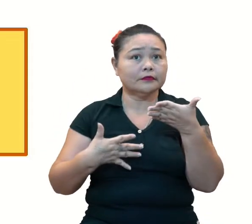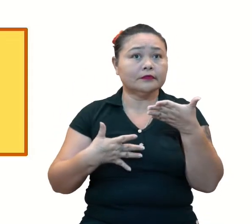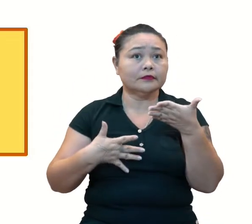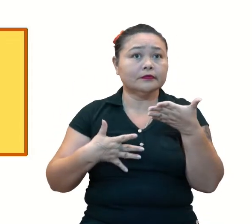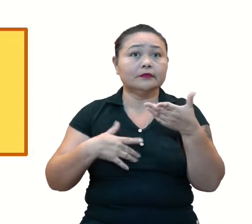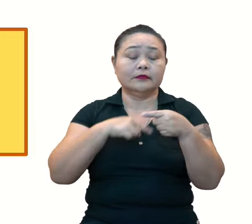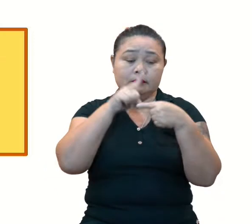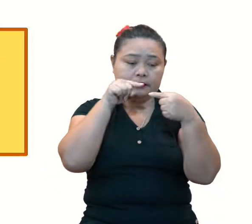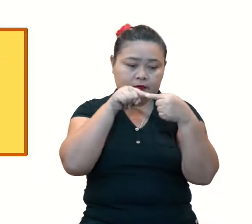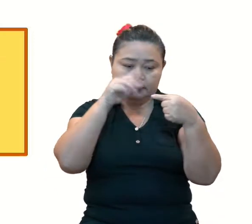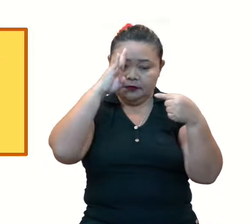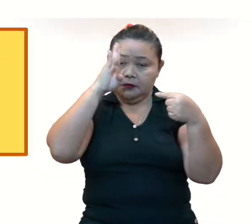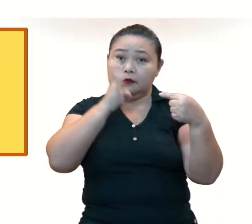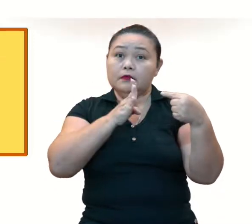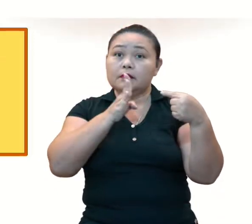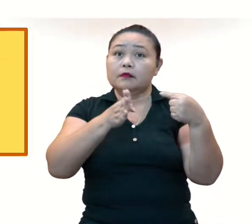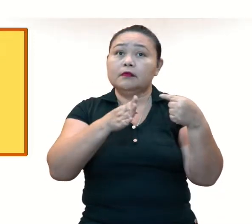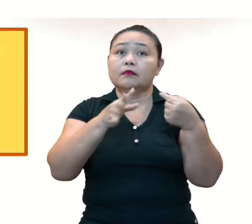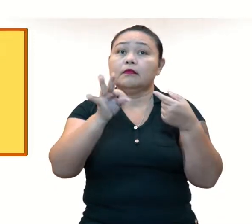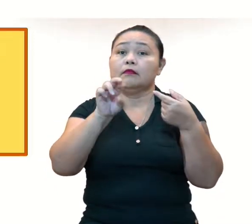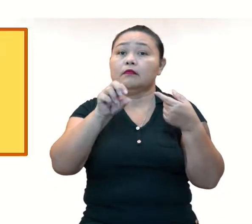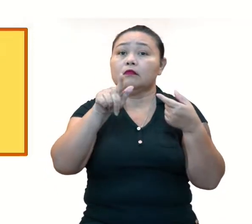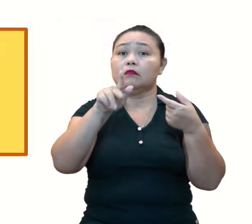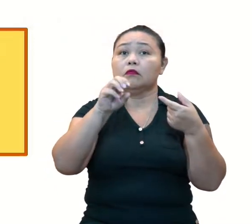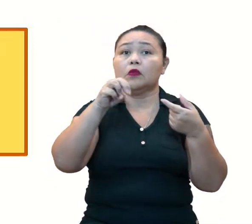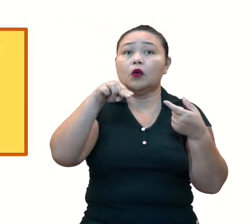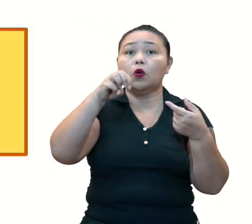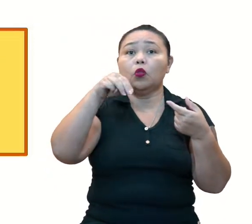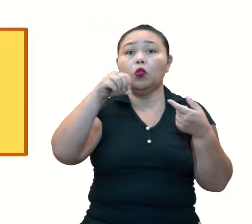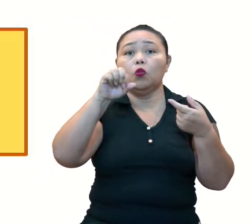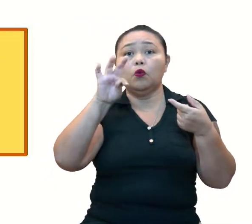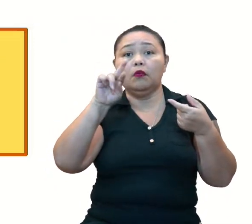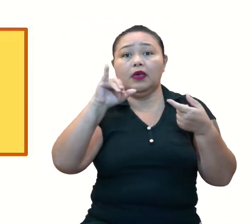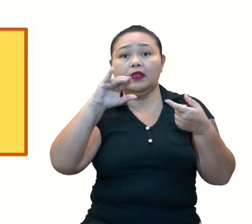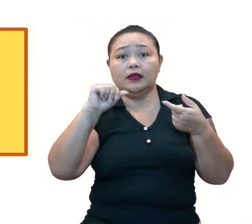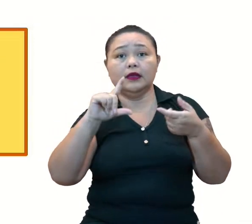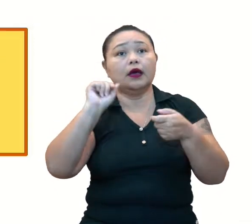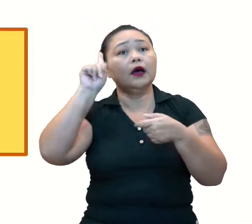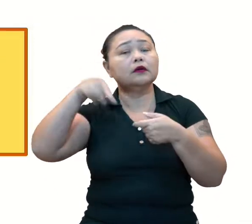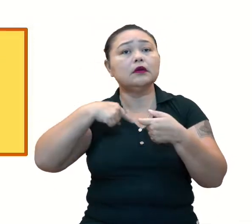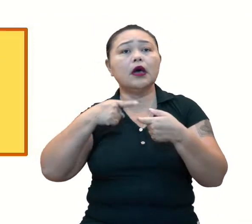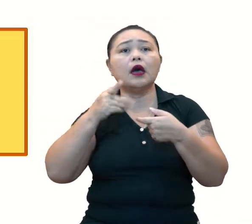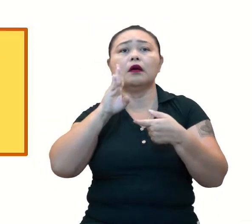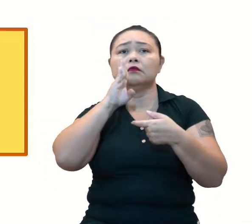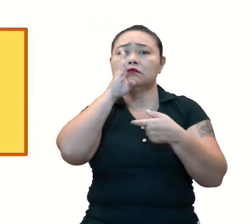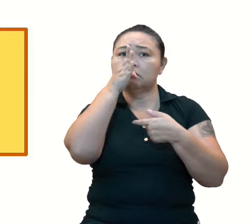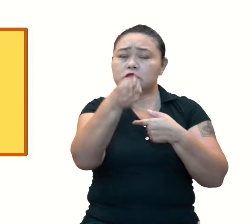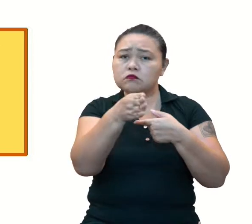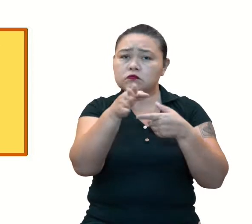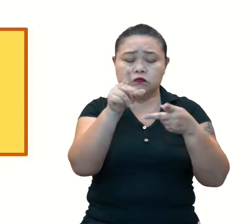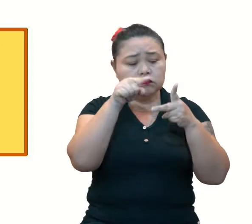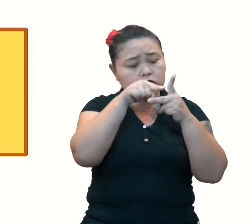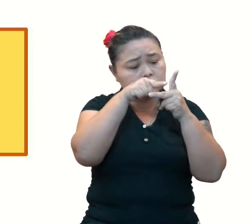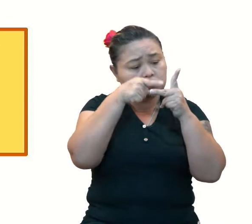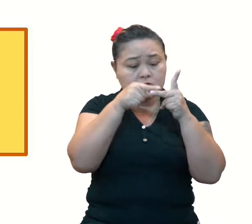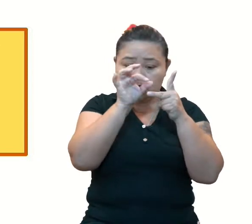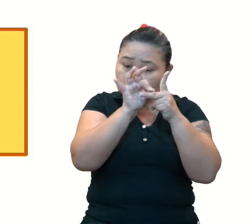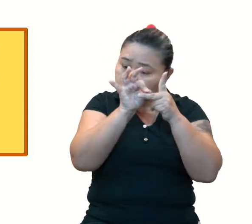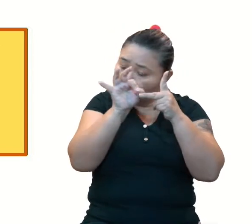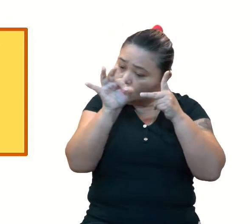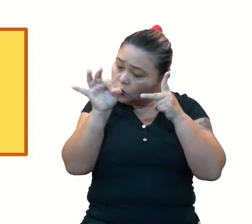objetivo principal da trigonometria é determinar medidas de ângulos e